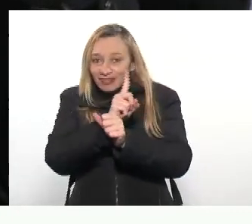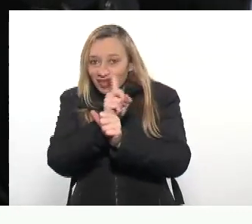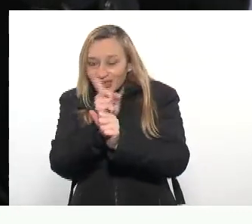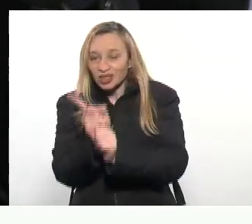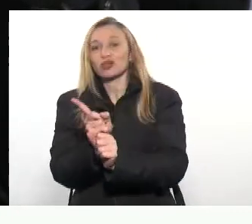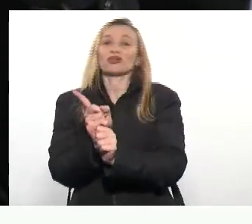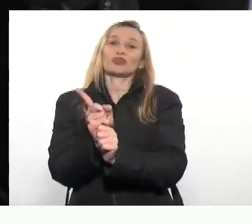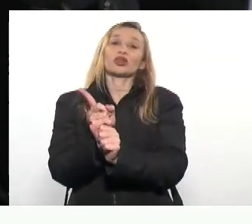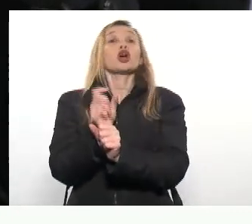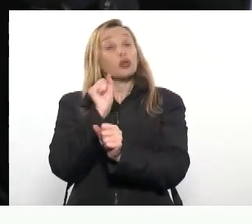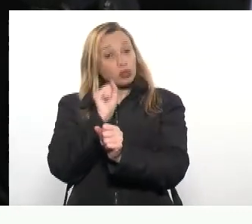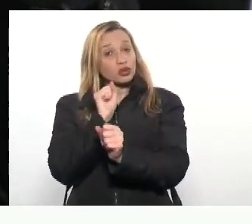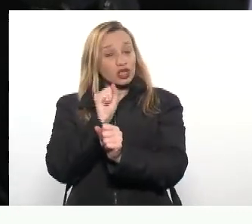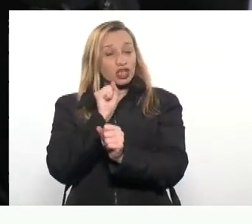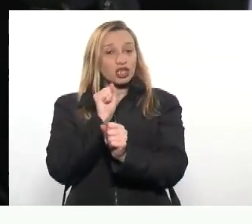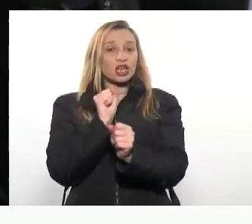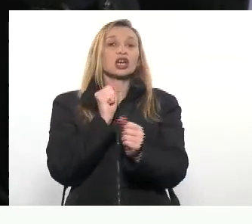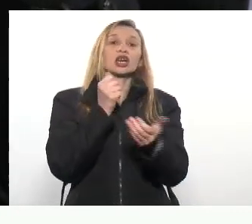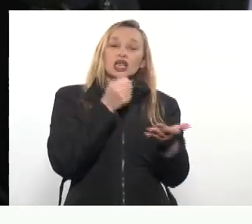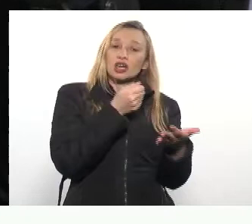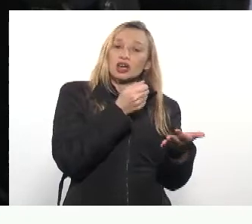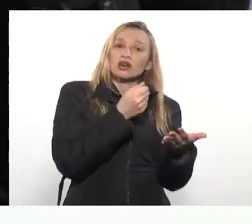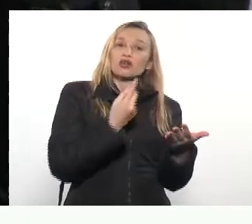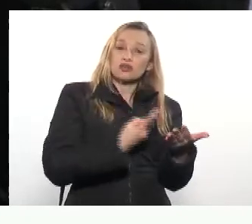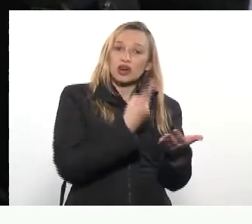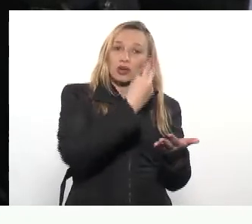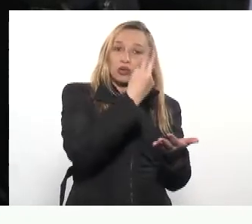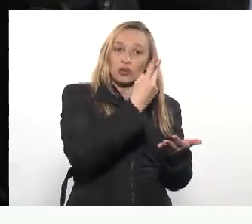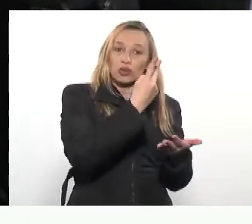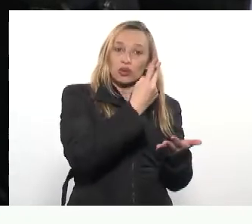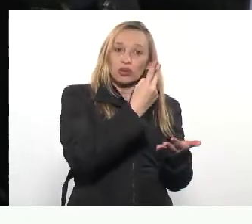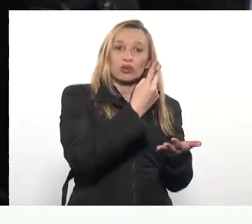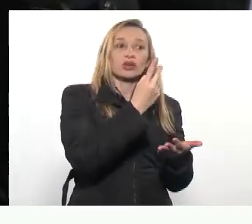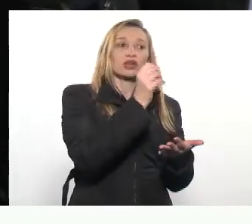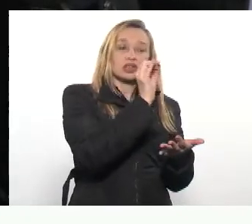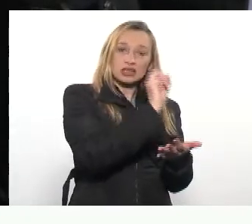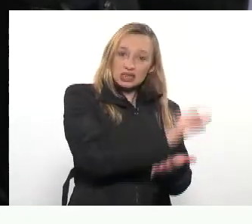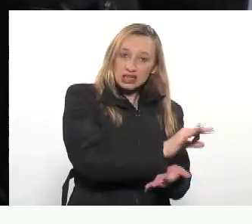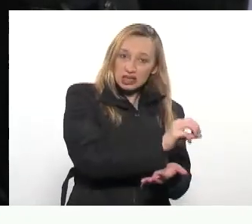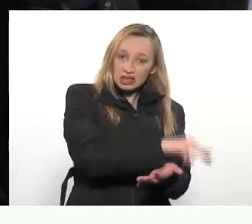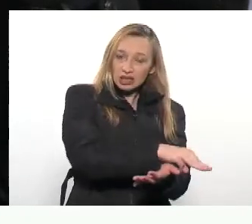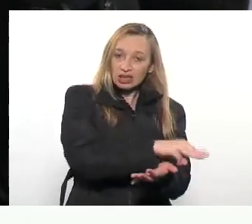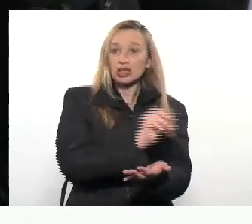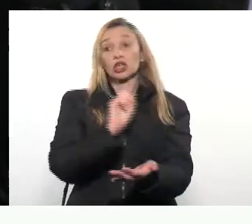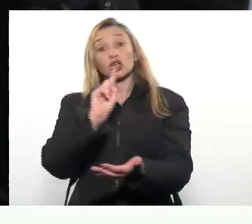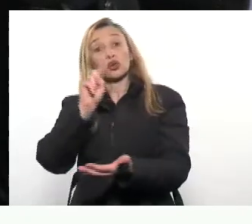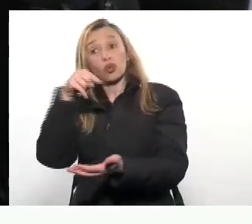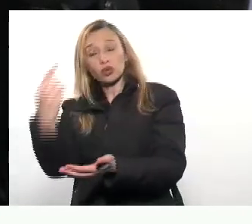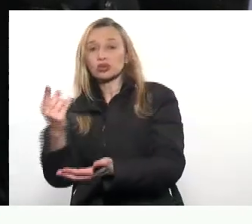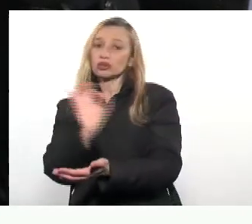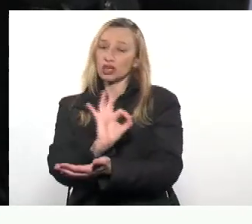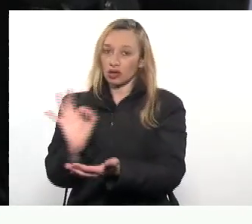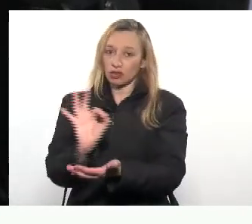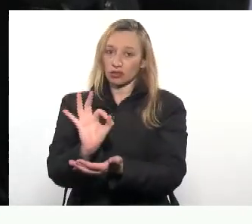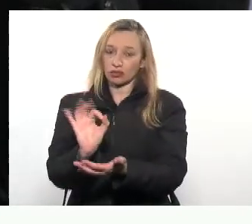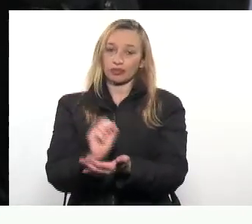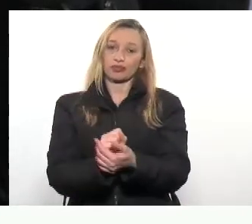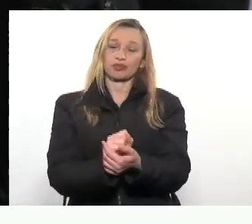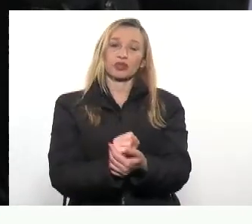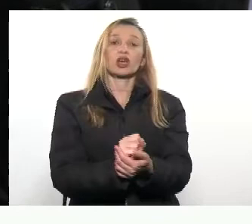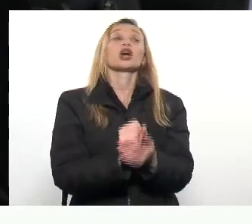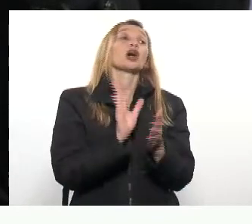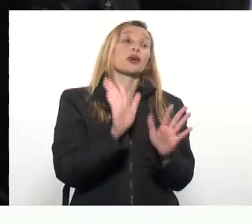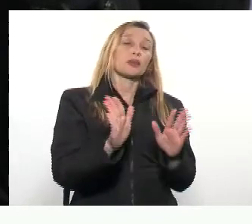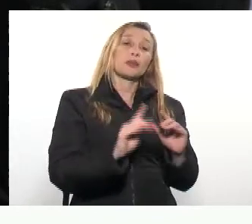Minha Vida, eu poderia cobrar de um apartamento tarifa social, de outro não, porque os hidrômetros são individualizados. Mas, num apartamento